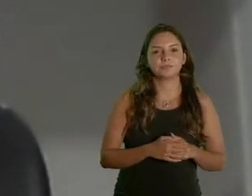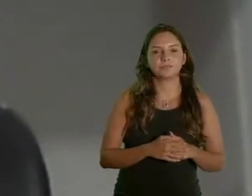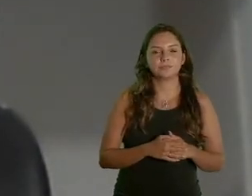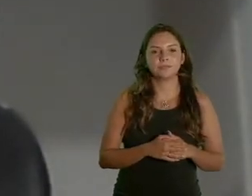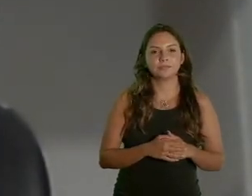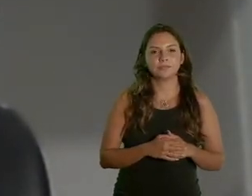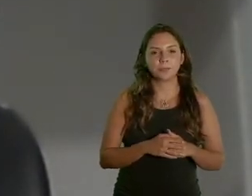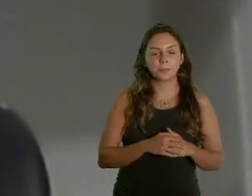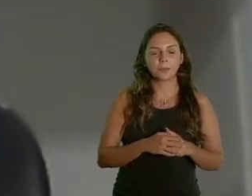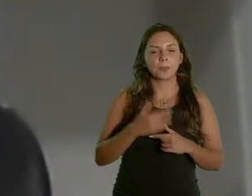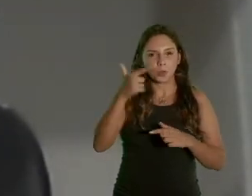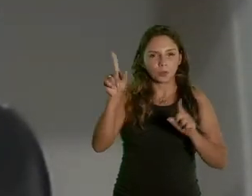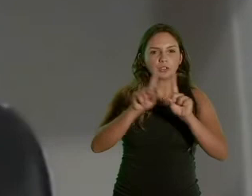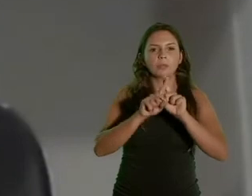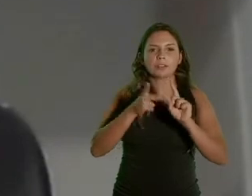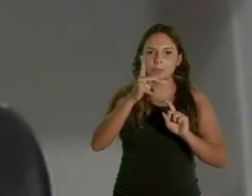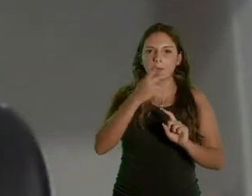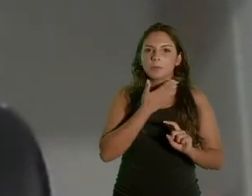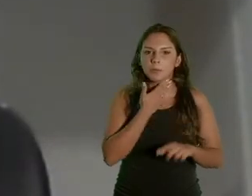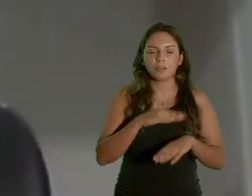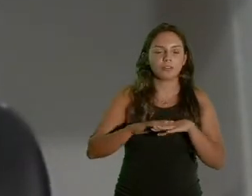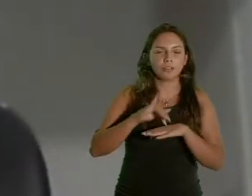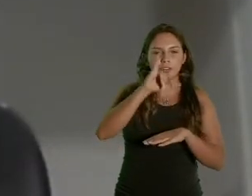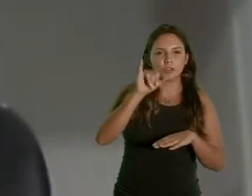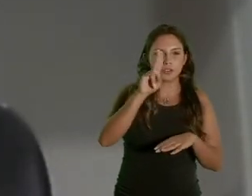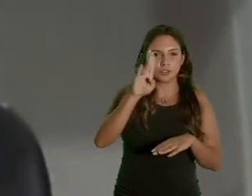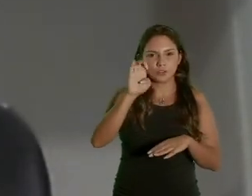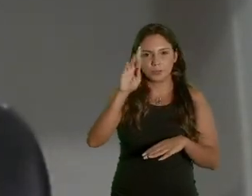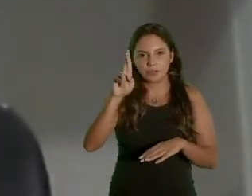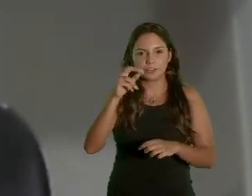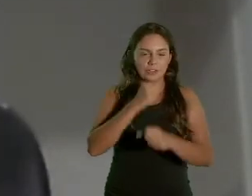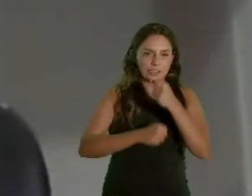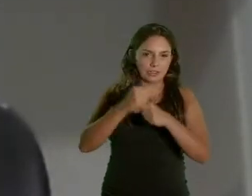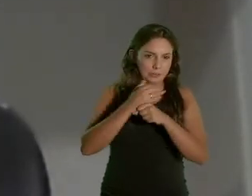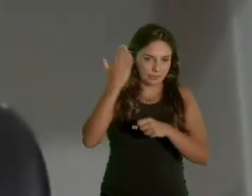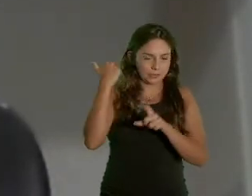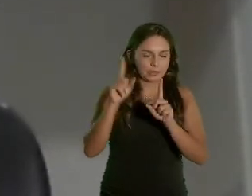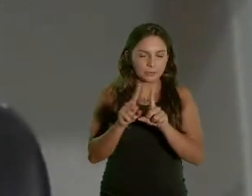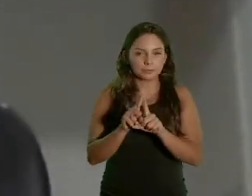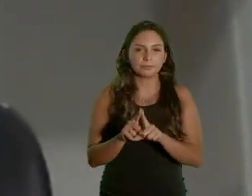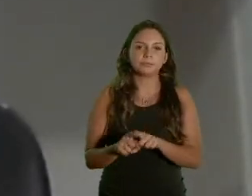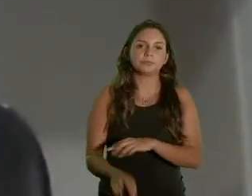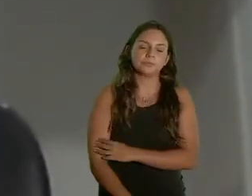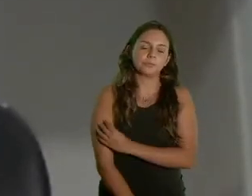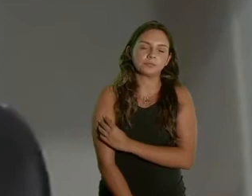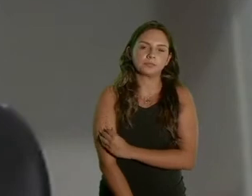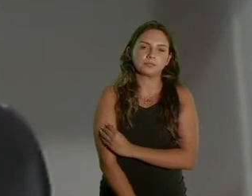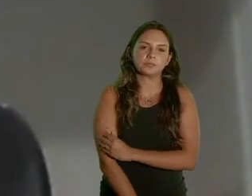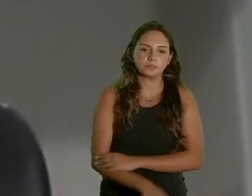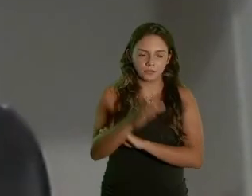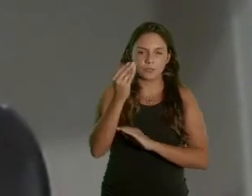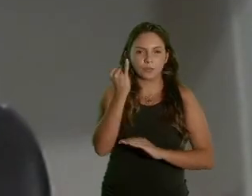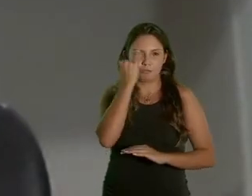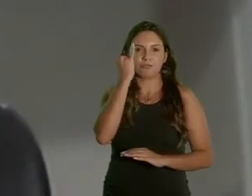e com Afonso, com o Gilbert Amaral e com a Mari, ano passado também no Araxá. Participar desses eventos é